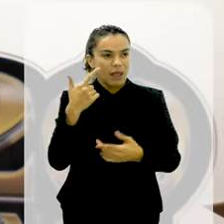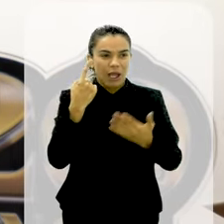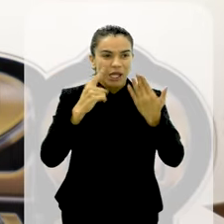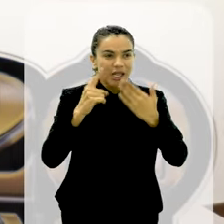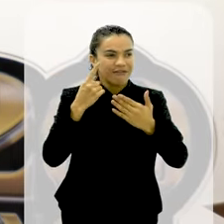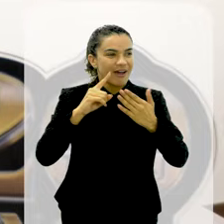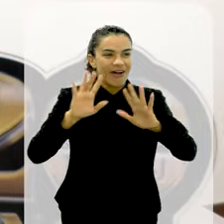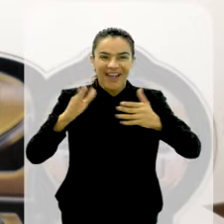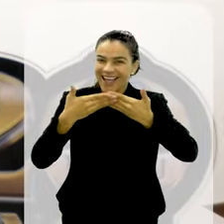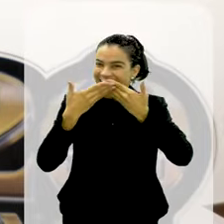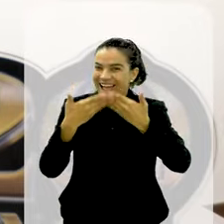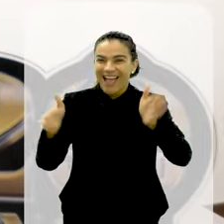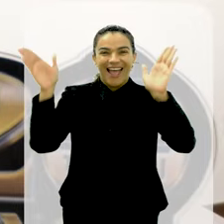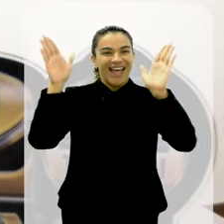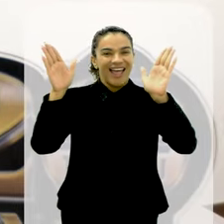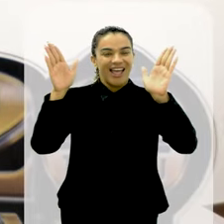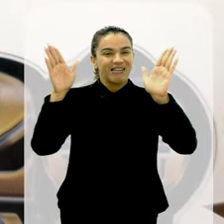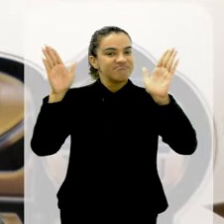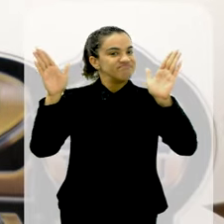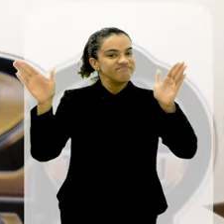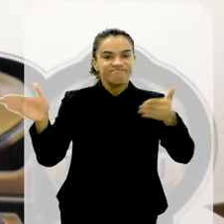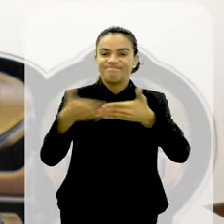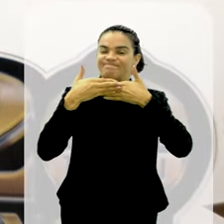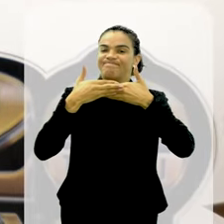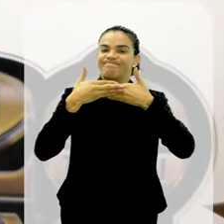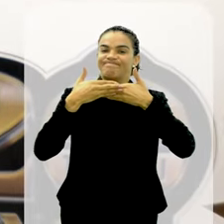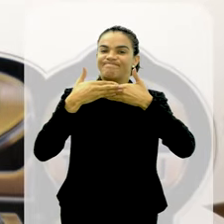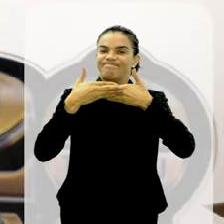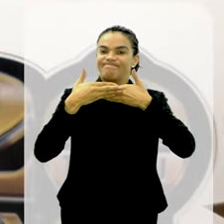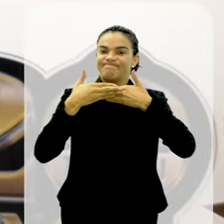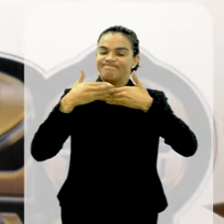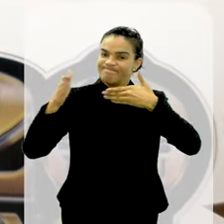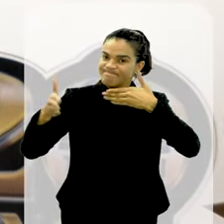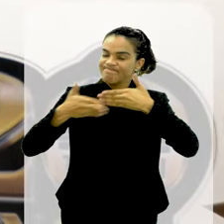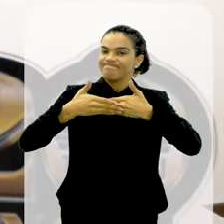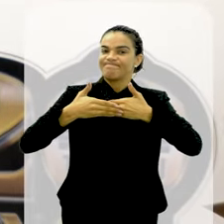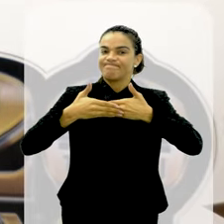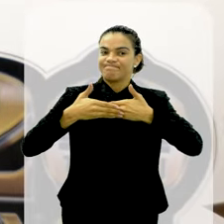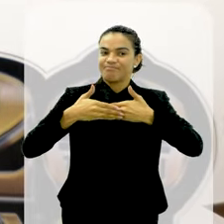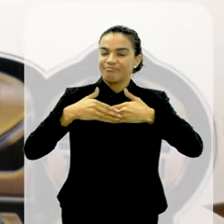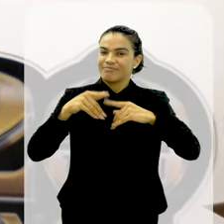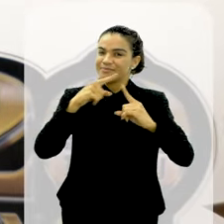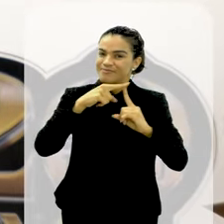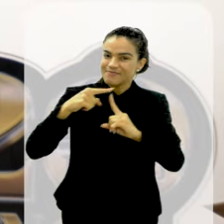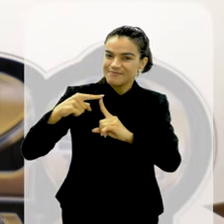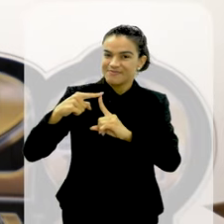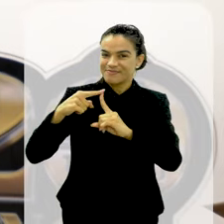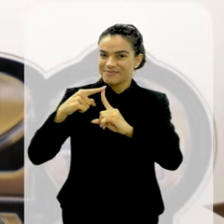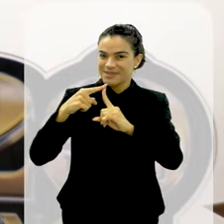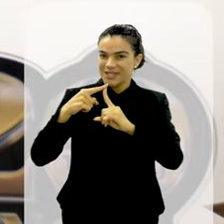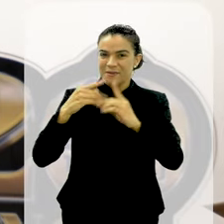é liberdade, é abertura, mas internamente eles são bem travados para esse tipo de